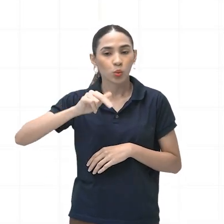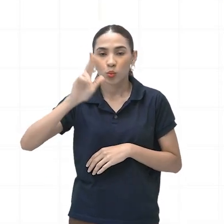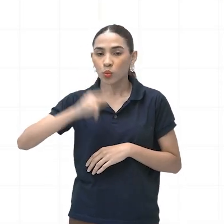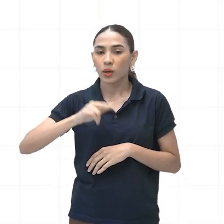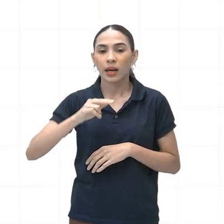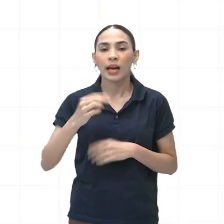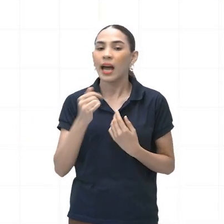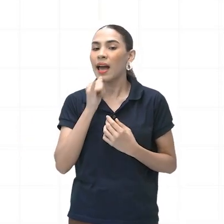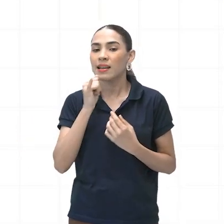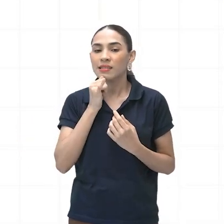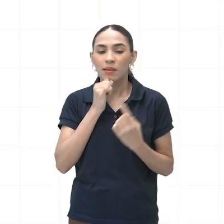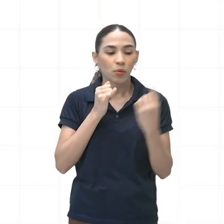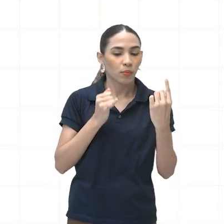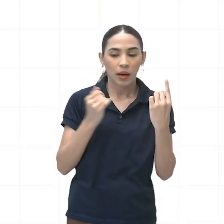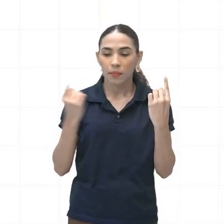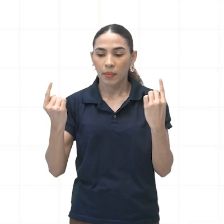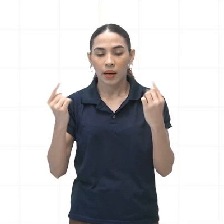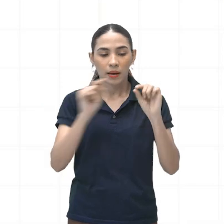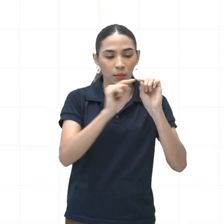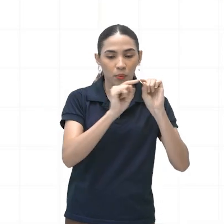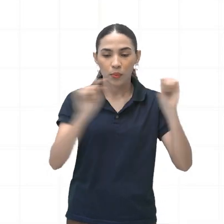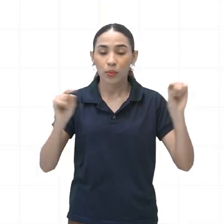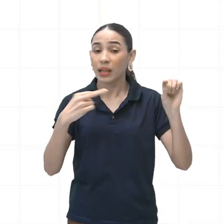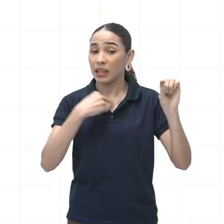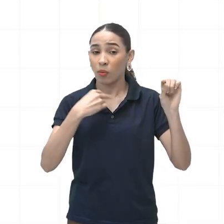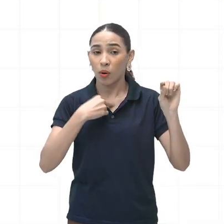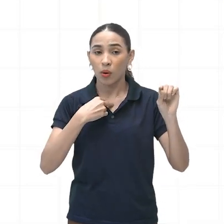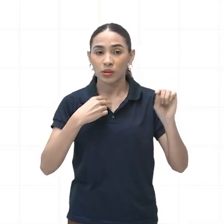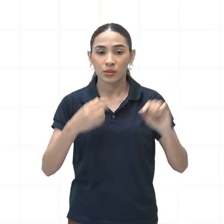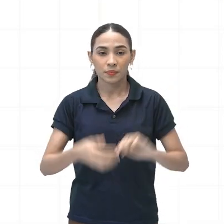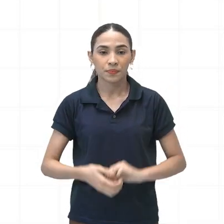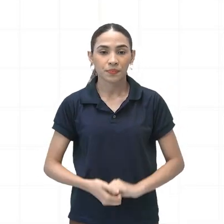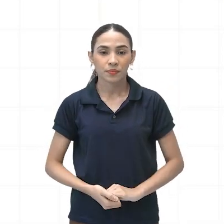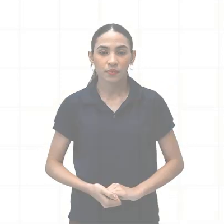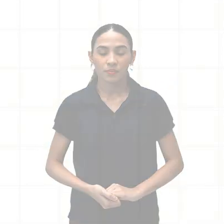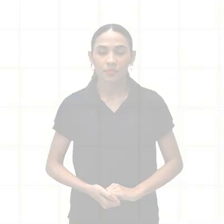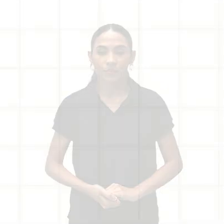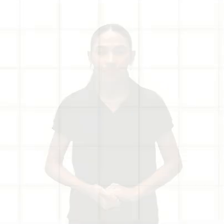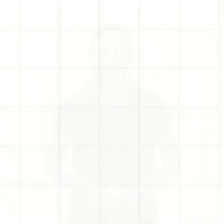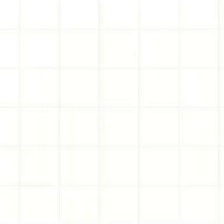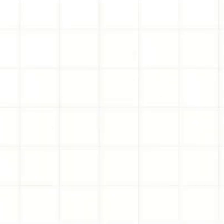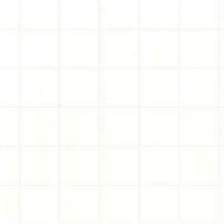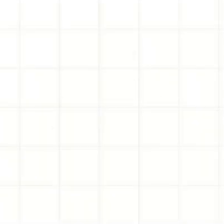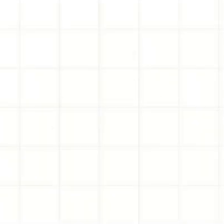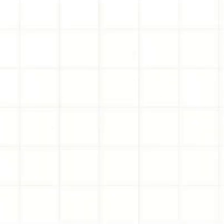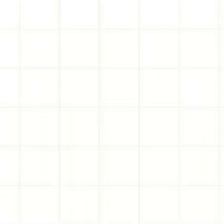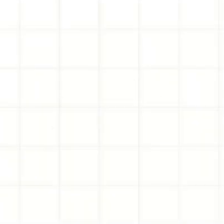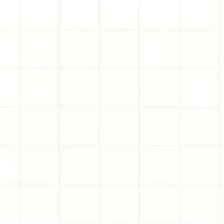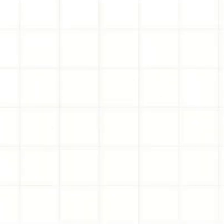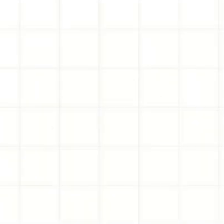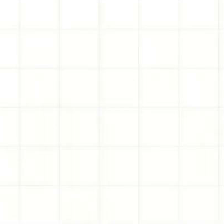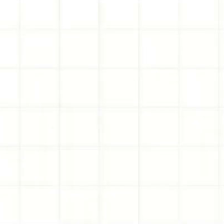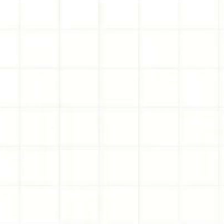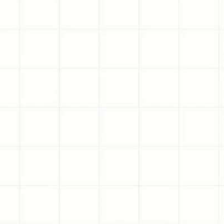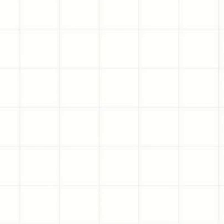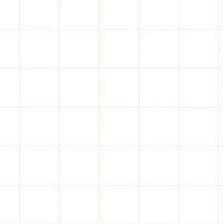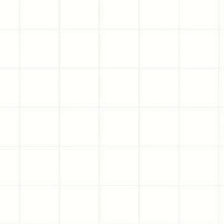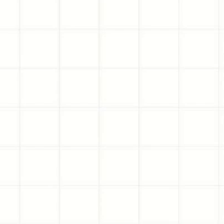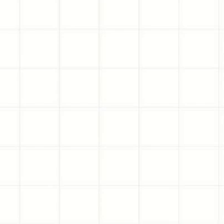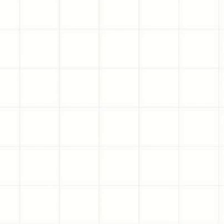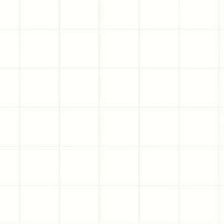estar em dois pontos. Então, de maneira bem inicial, vamos entender o